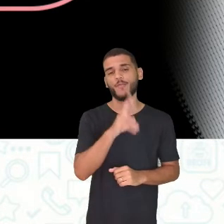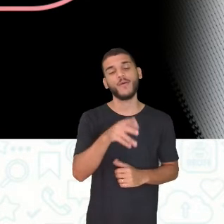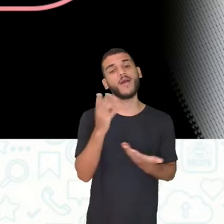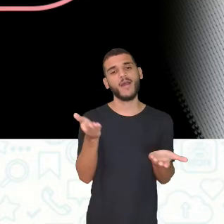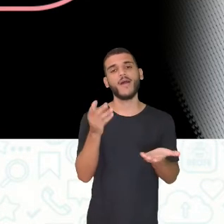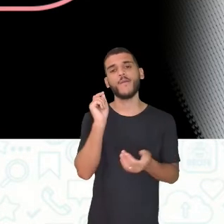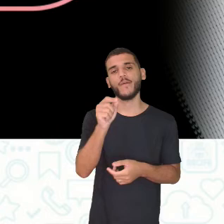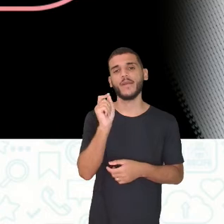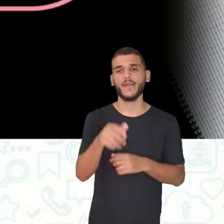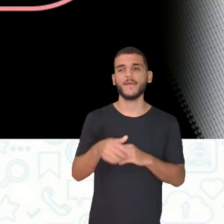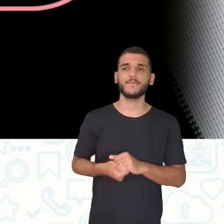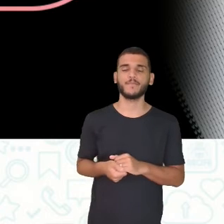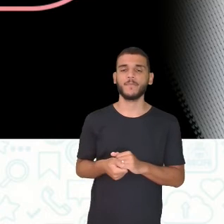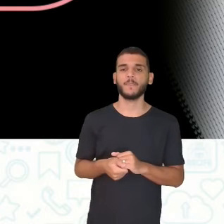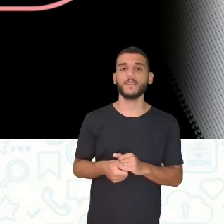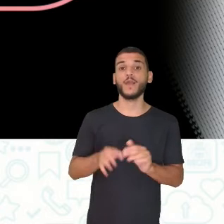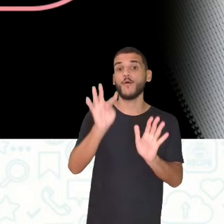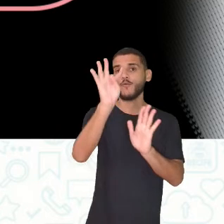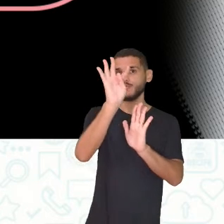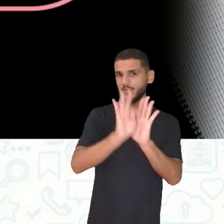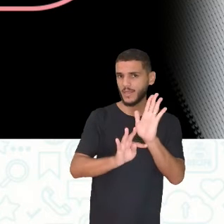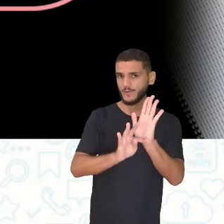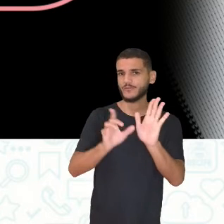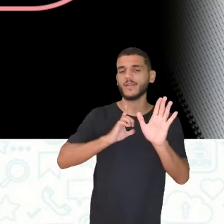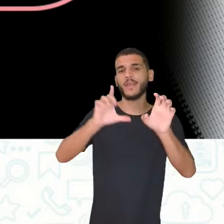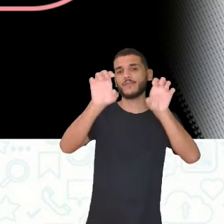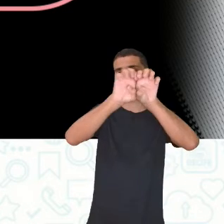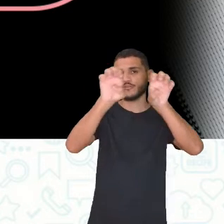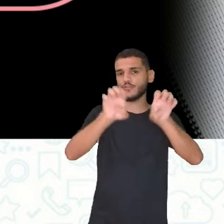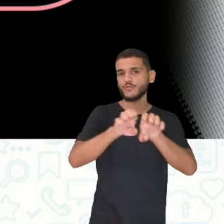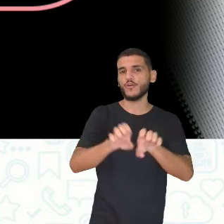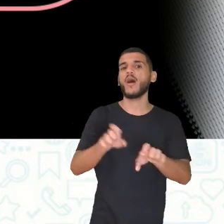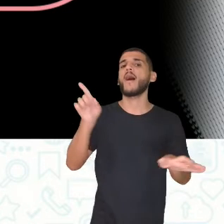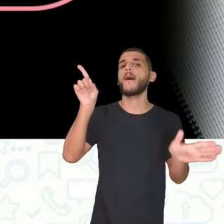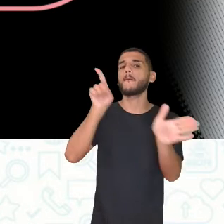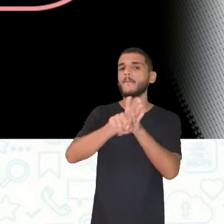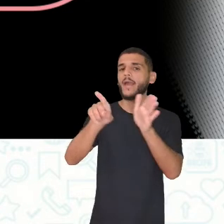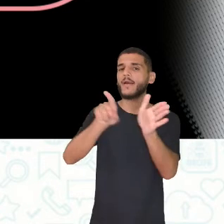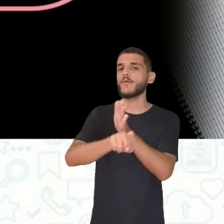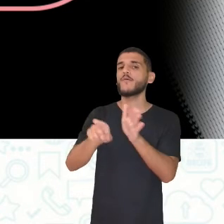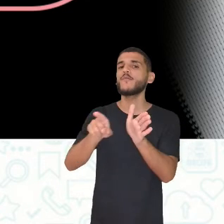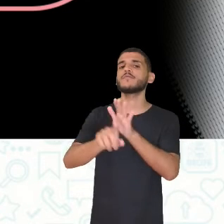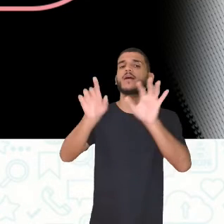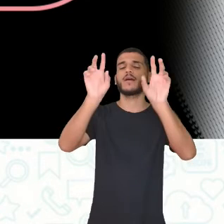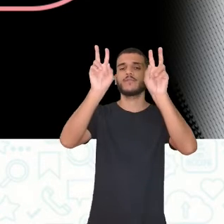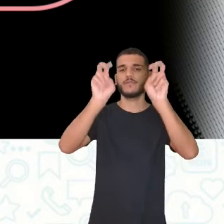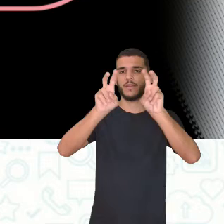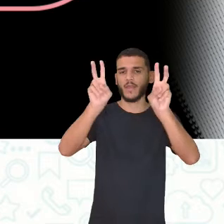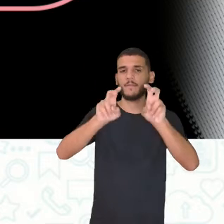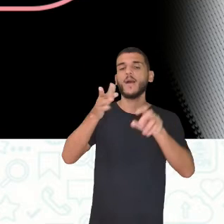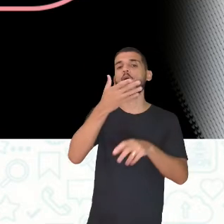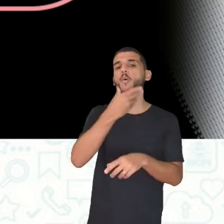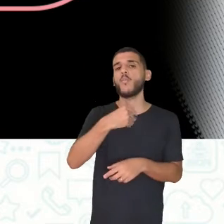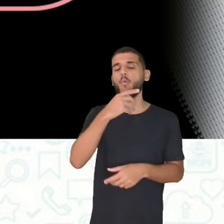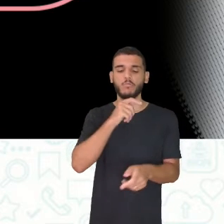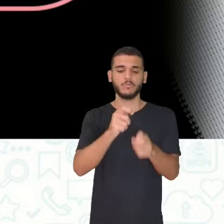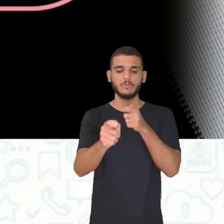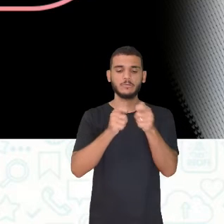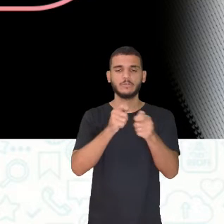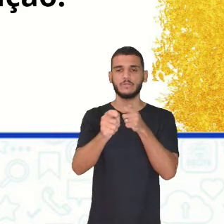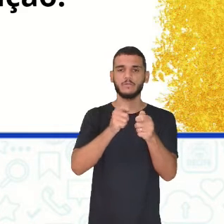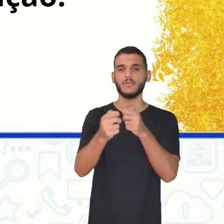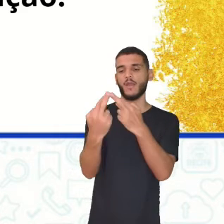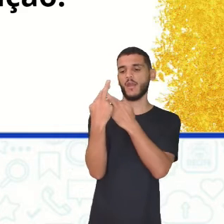né, o texto é feito em estrutura de pergunta sobre um tema. Estas são feitas por um entrevistador.